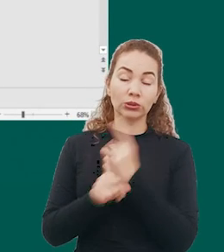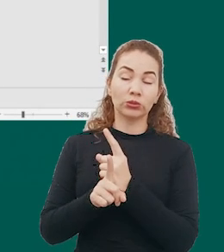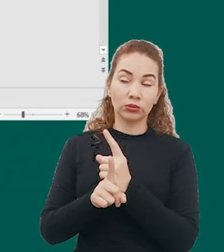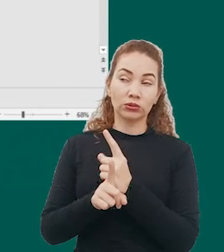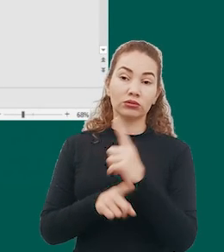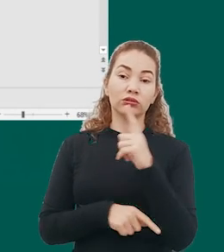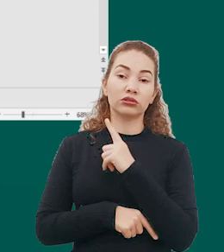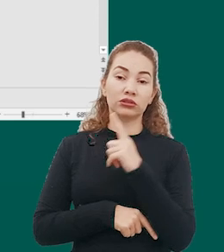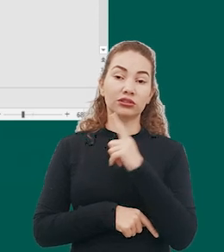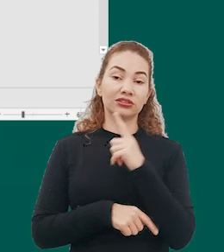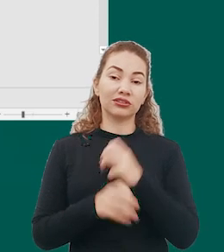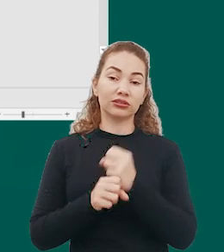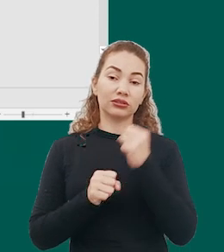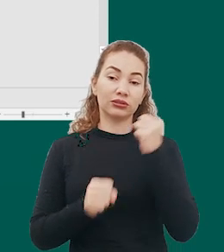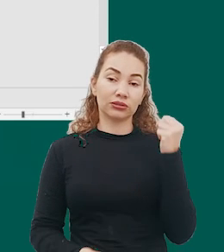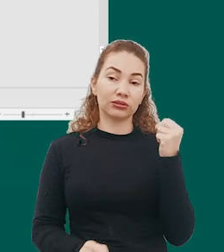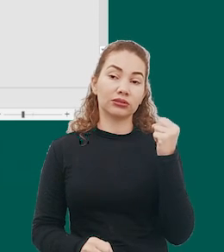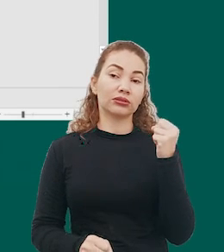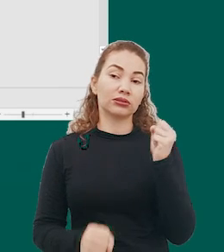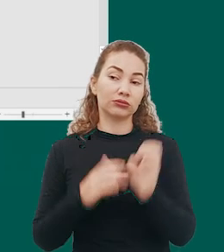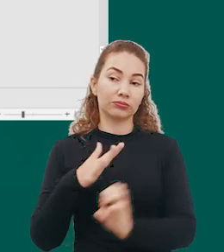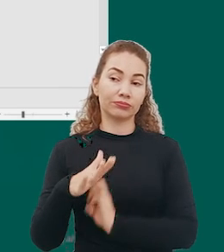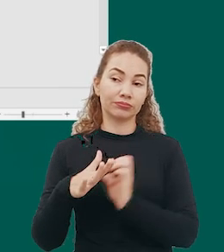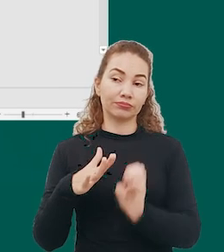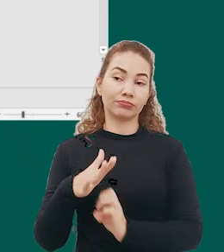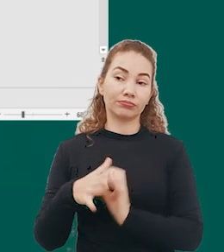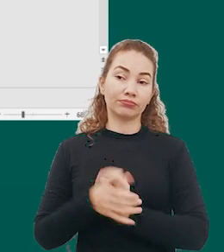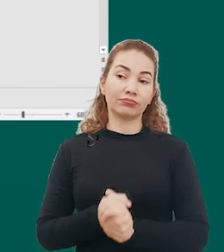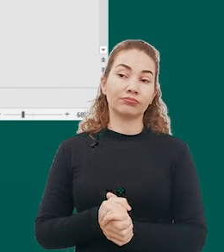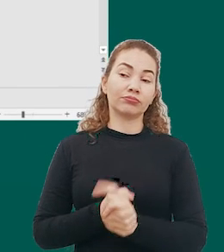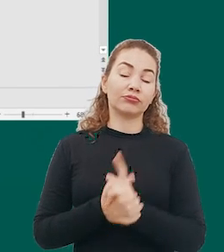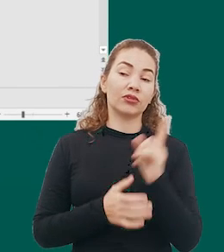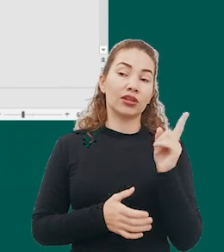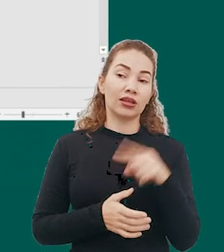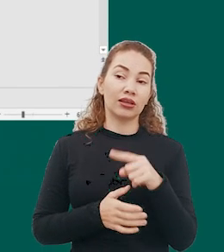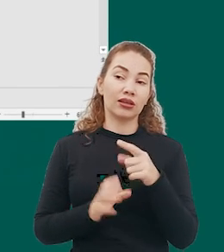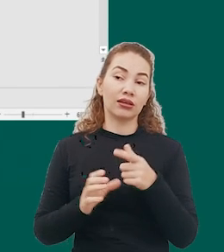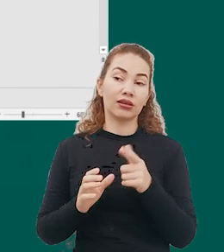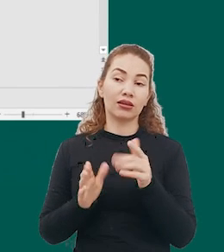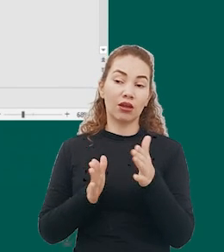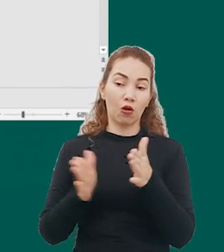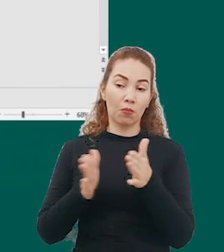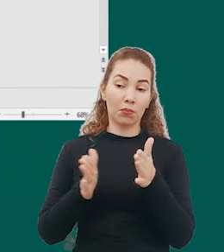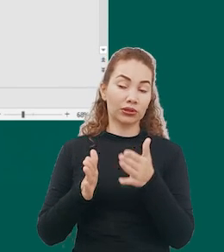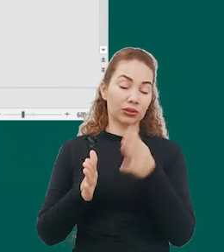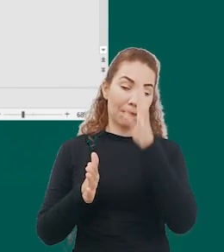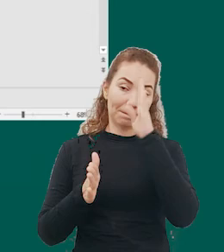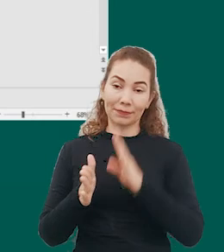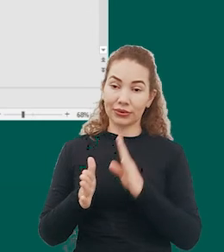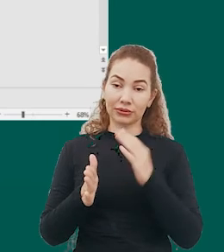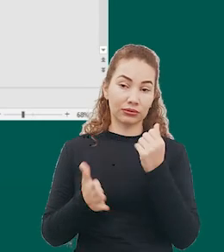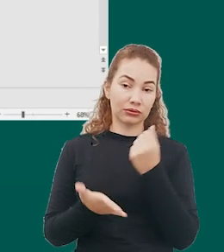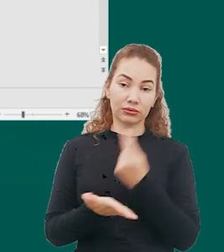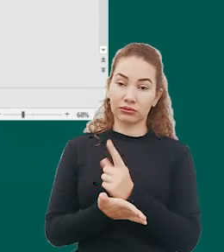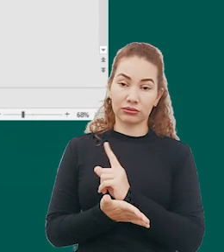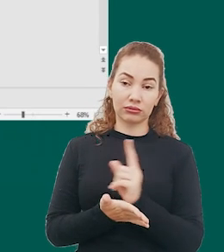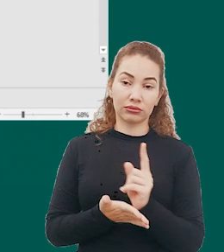ter o lucro da empresa, que vai ser a nossa parcela isenta, que vocês vão estar